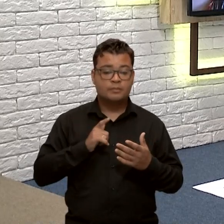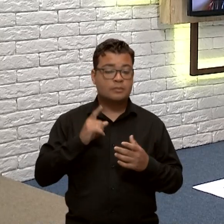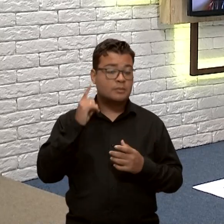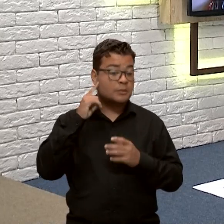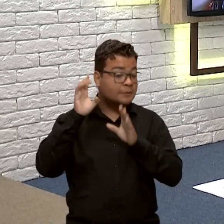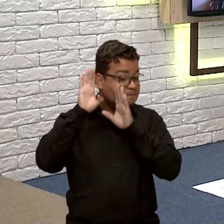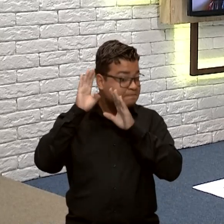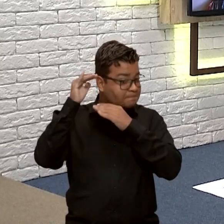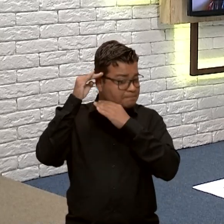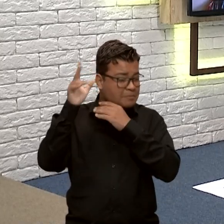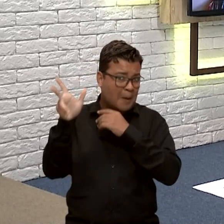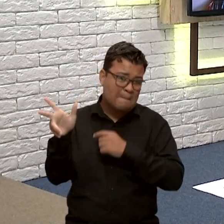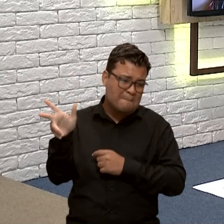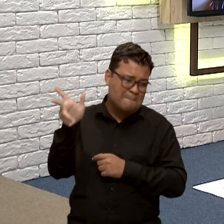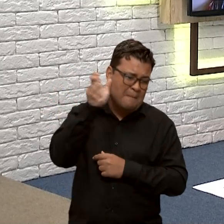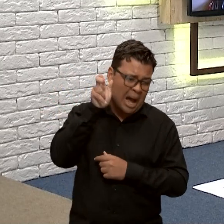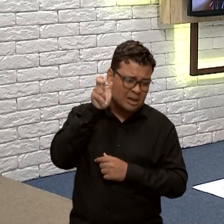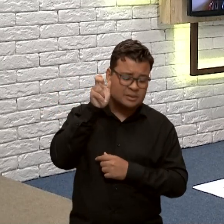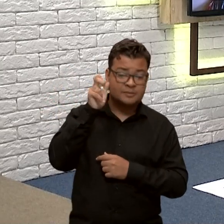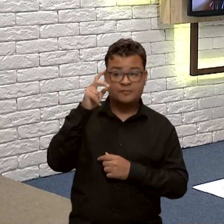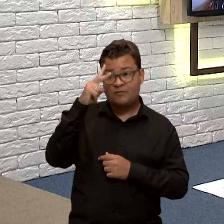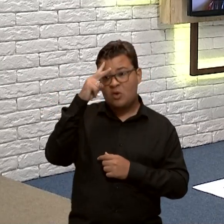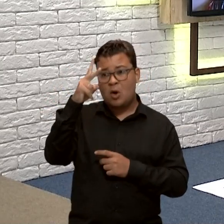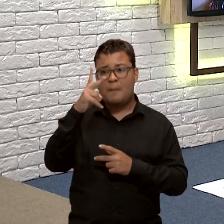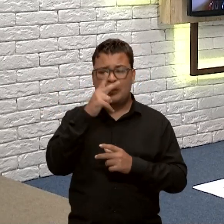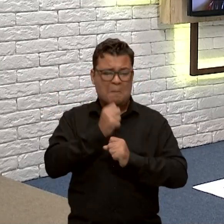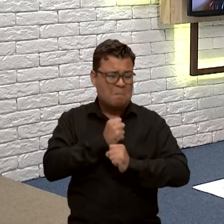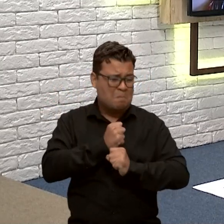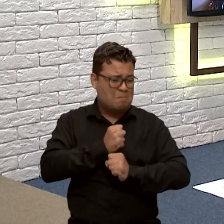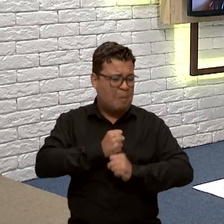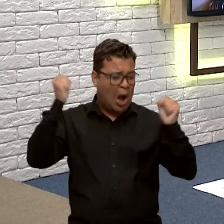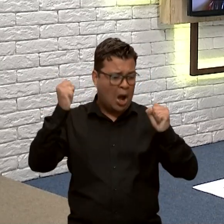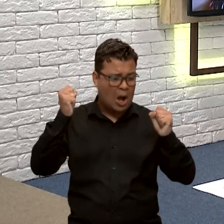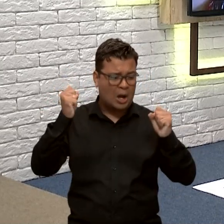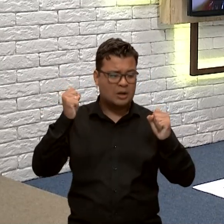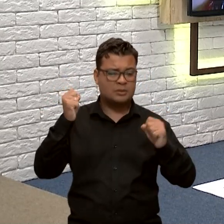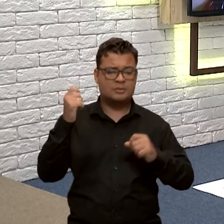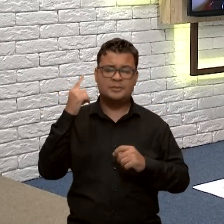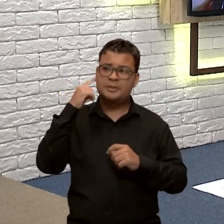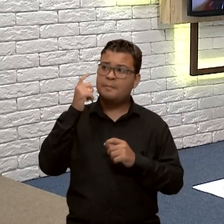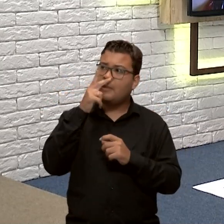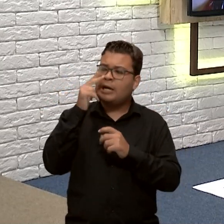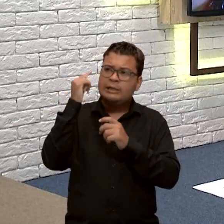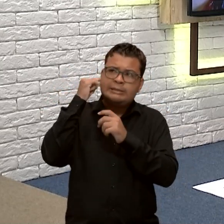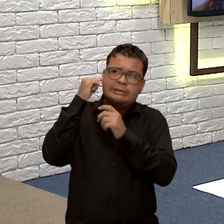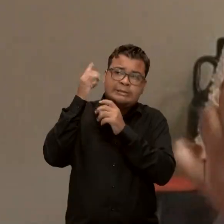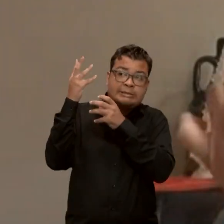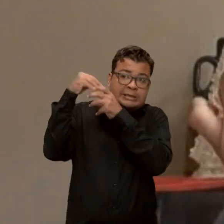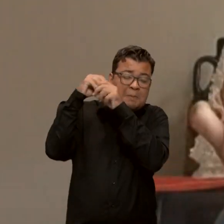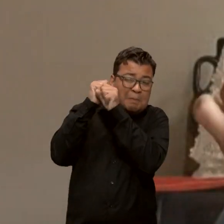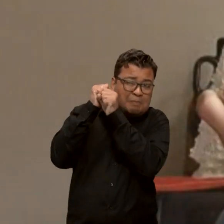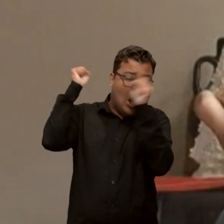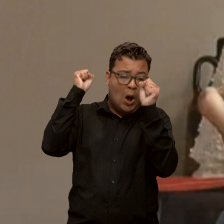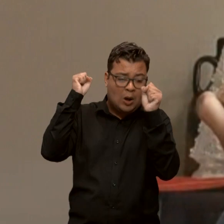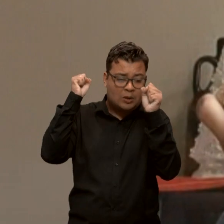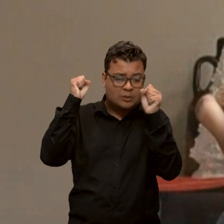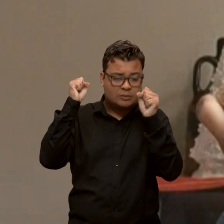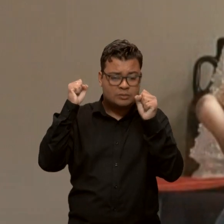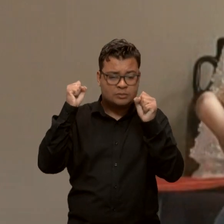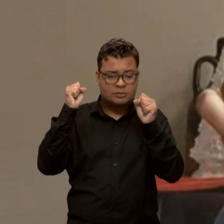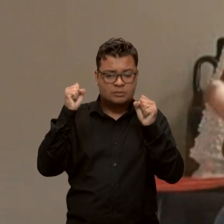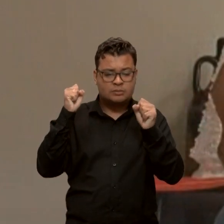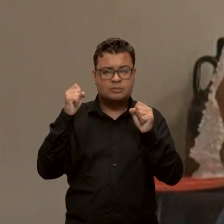aqui, ó. É uma bomba, literalmente é uma bomba, como se ela explodisse aqui, ó. Explodisse aqui